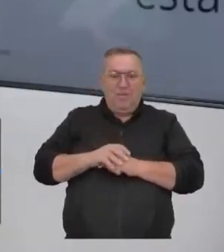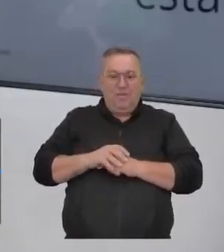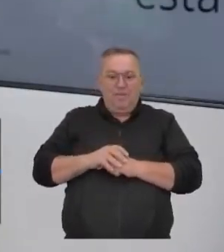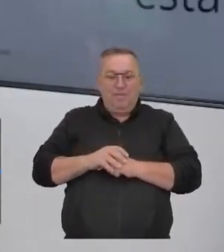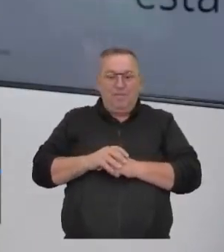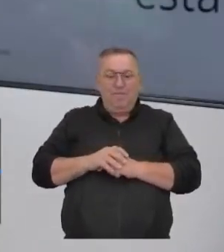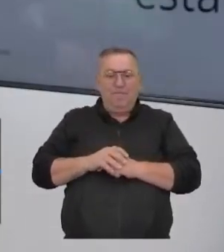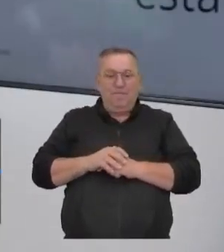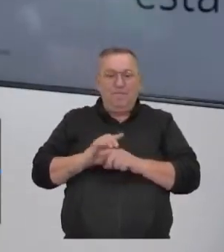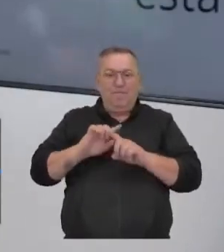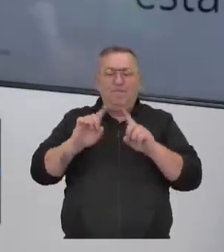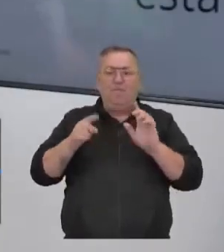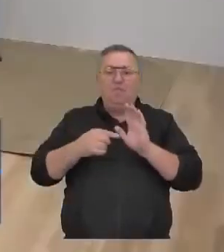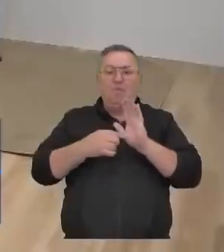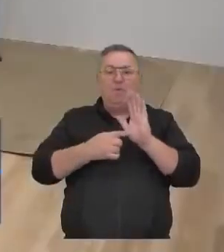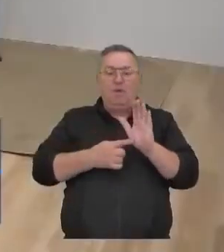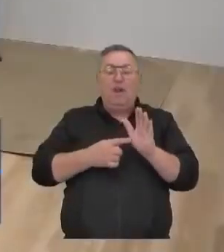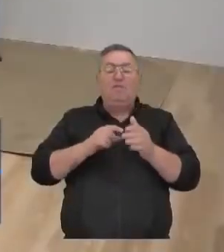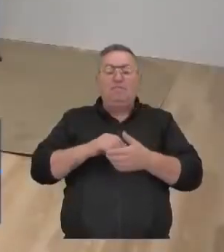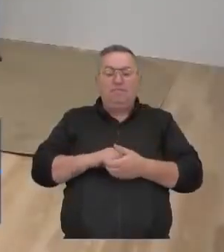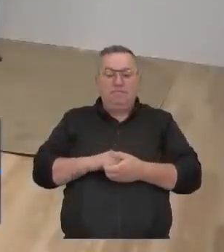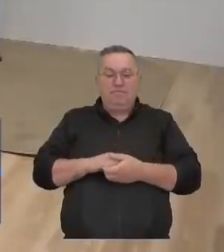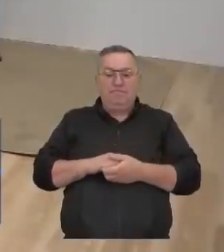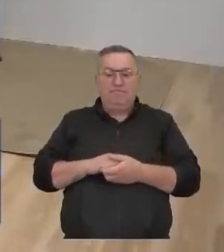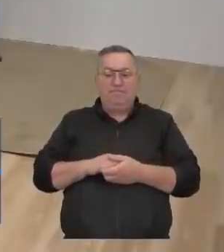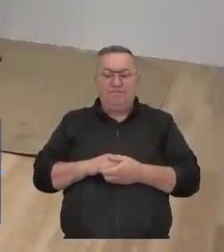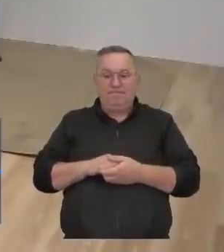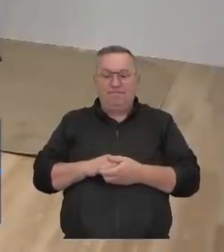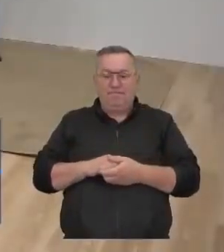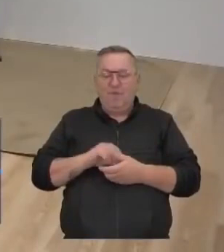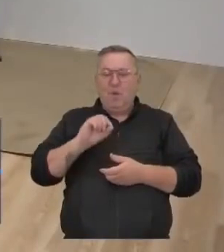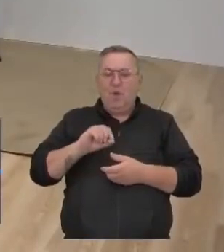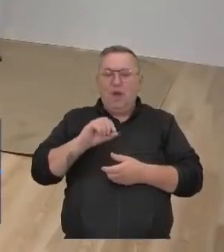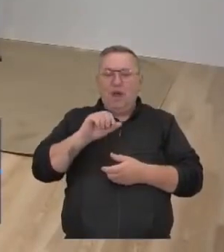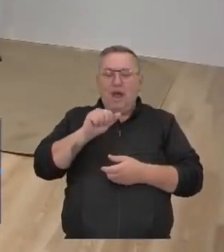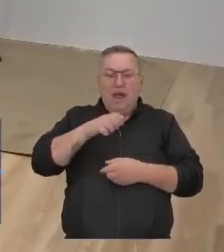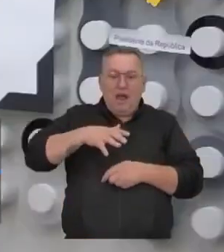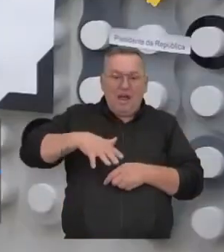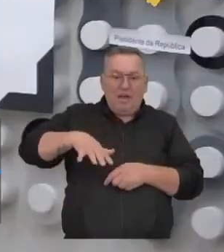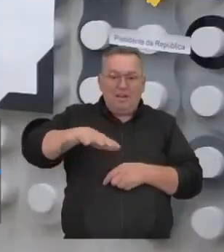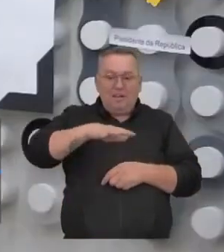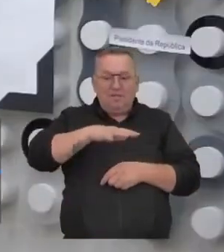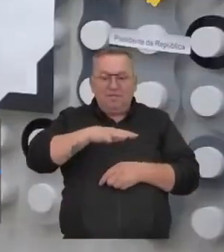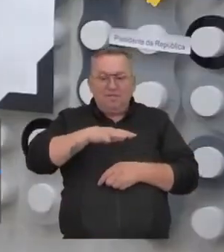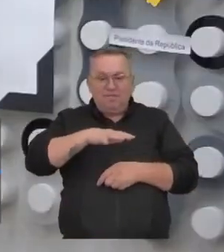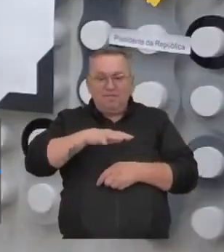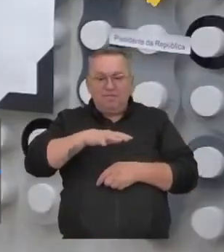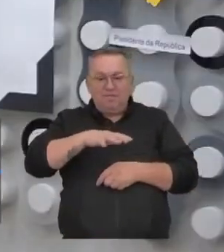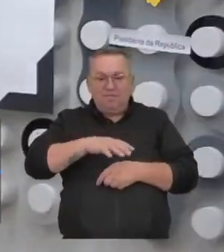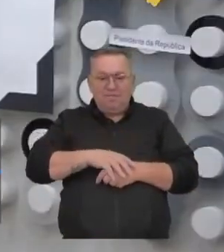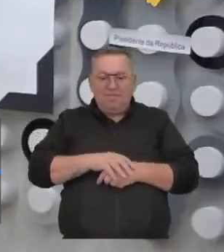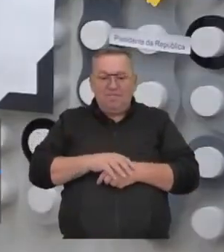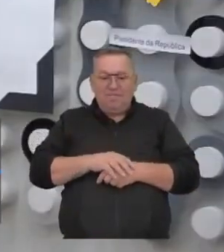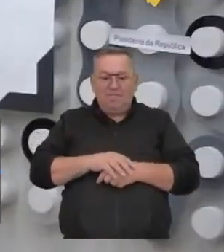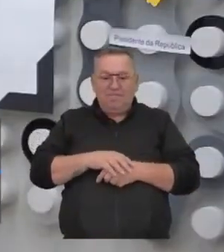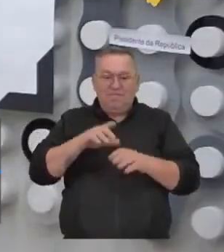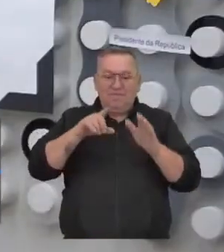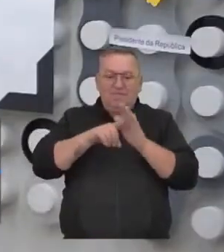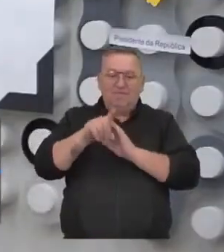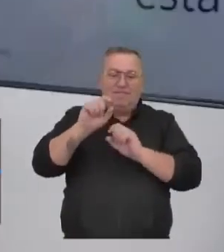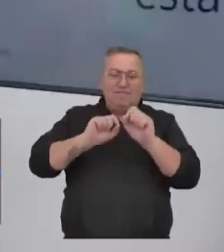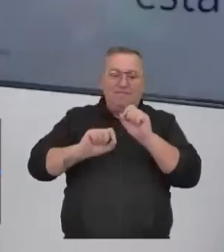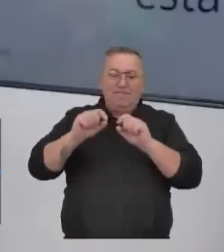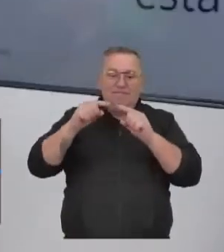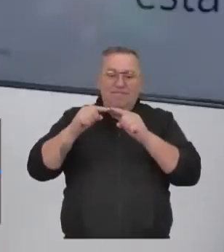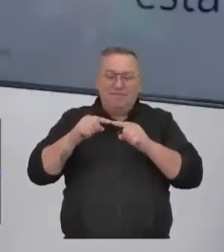território e o que é área, professor Tony? Eita, nós, hein? O que é área? O que é área? O que é território? Você quer que eu explique? Ah, por favor. Olha Tem só. alguma